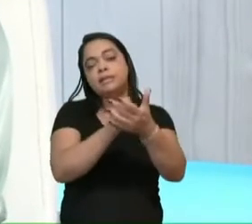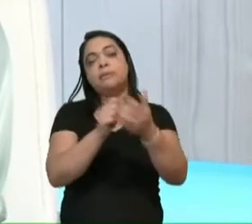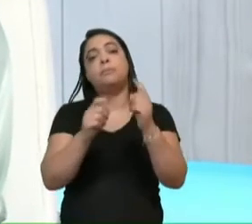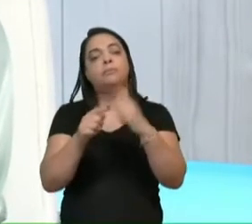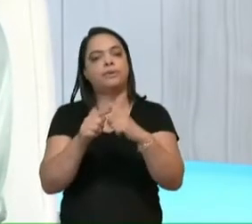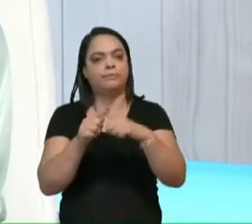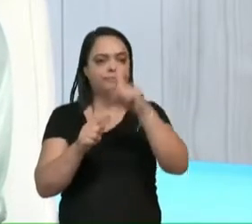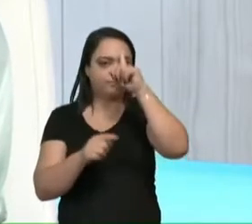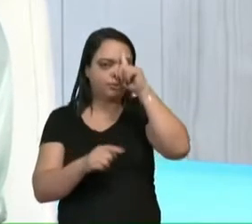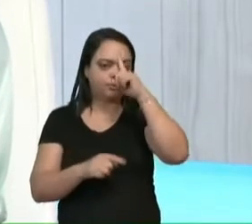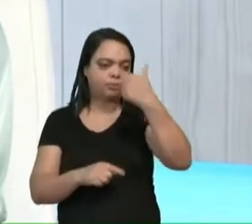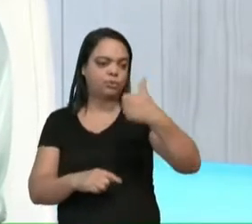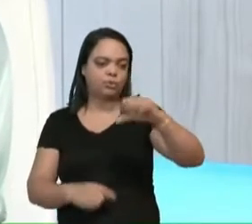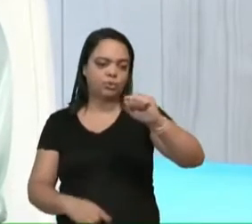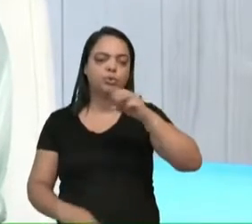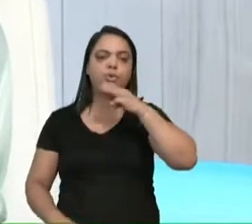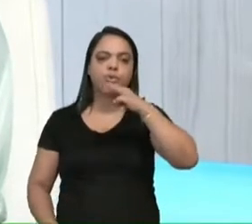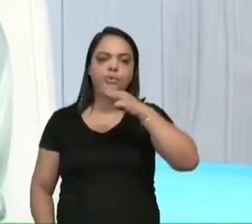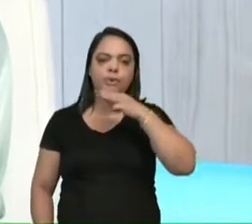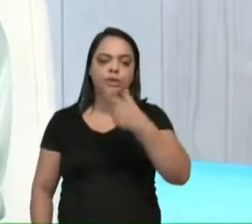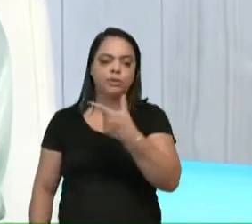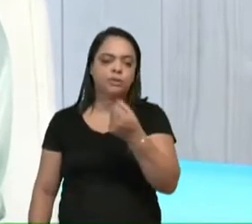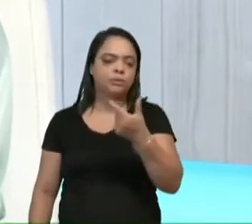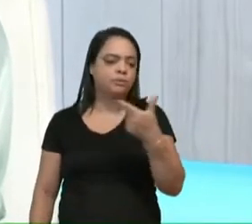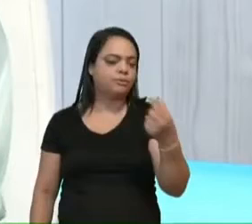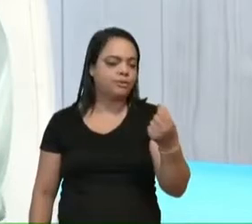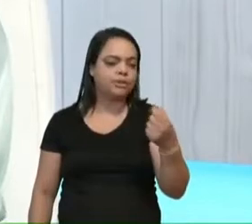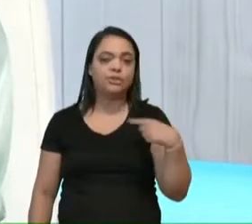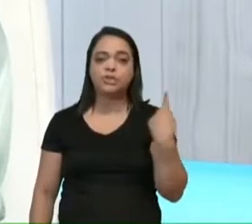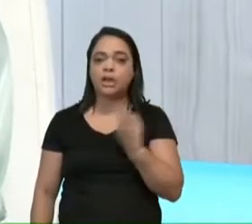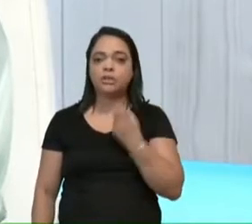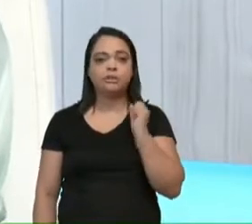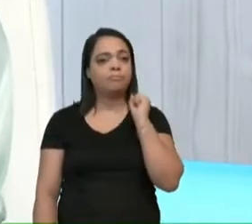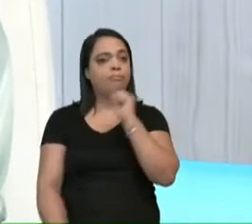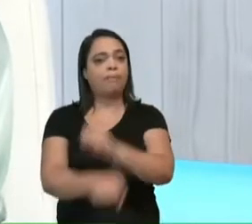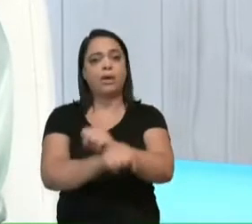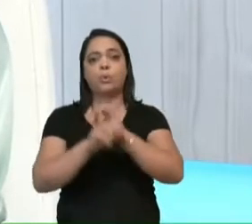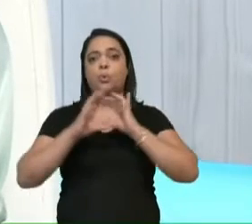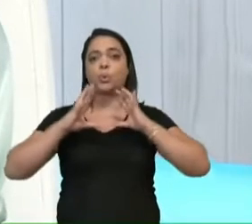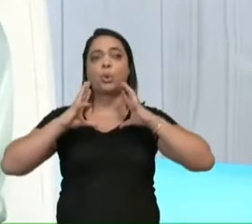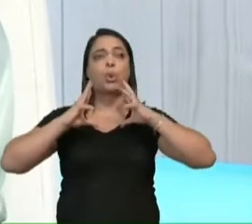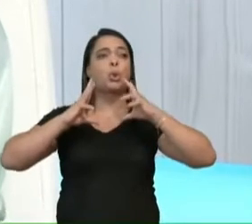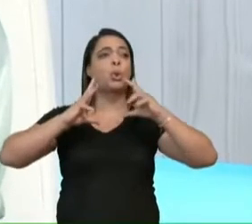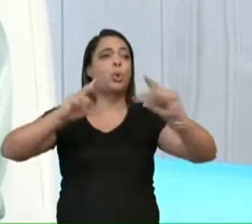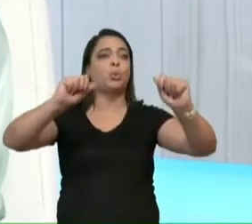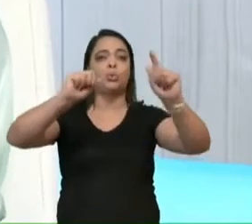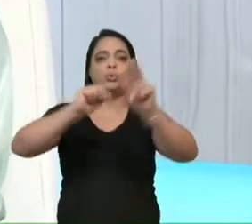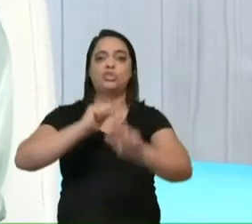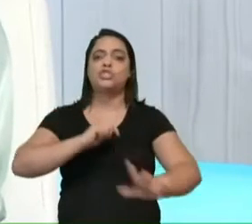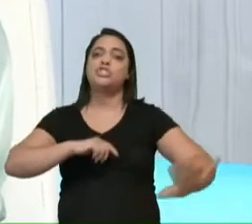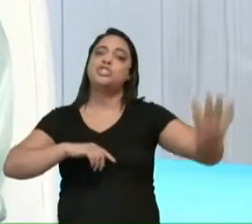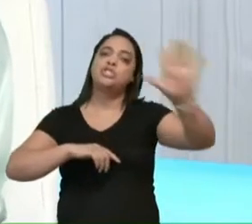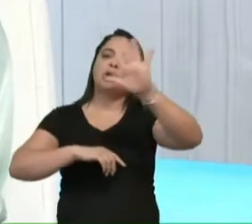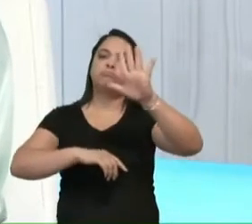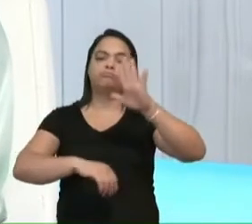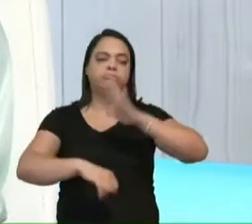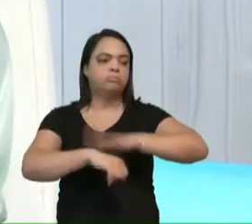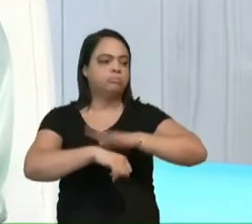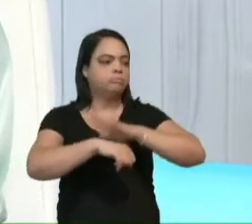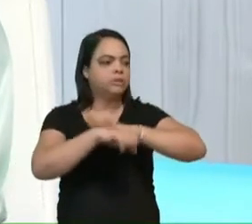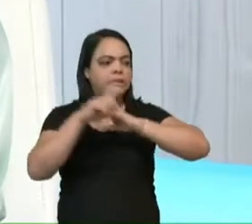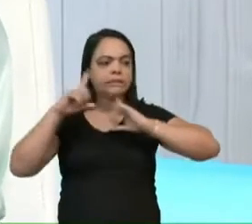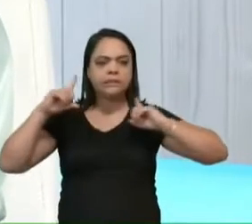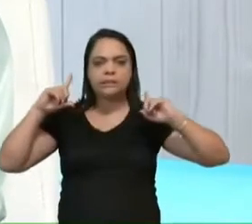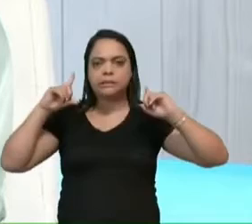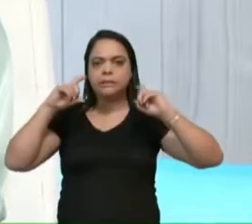18 de Março de 2020 nós paralisamos todas as nossas atividades Isso foi um momento muito